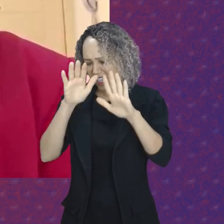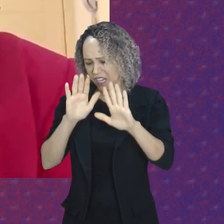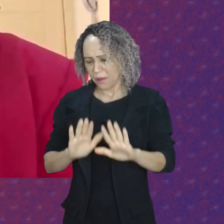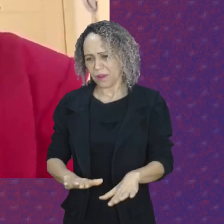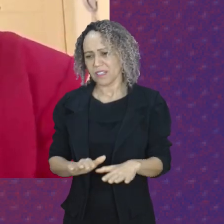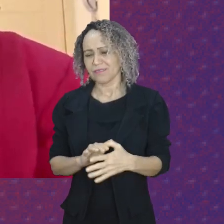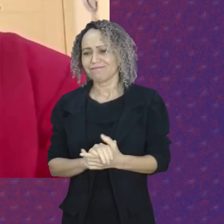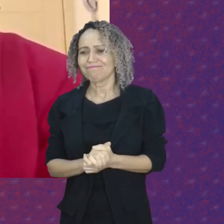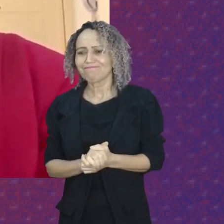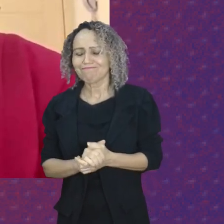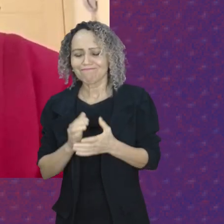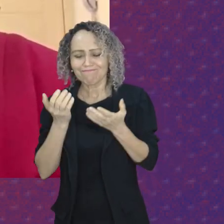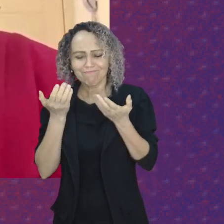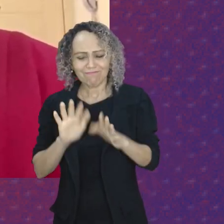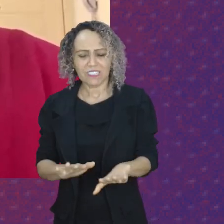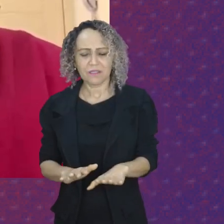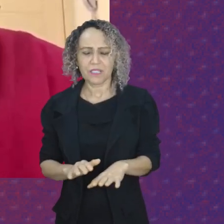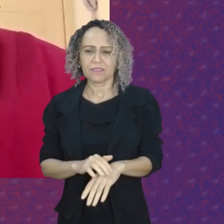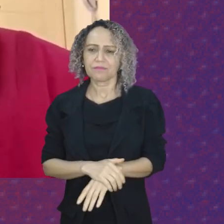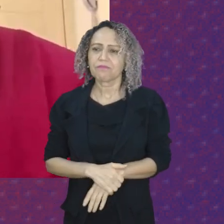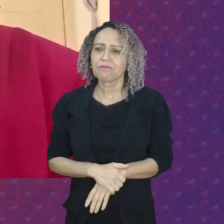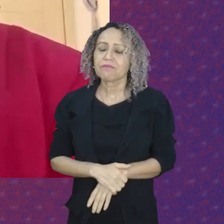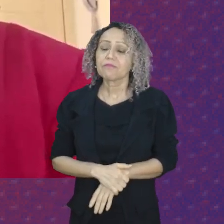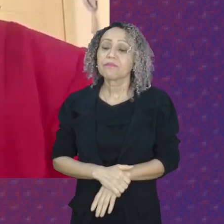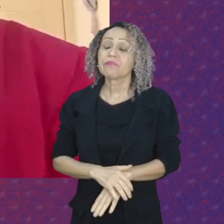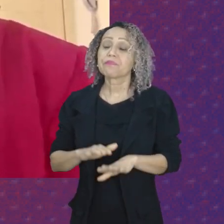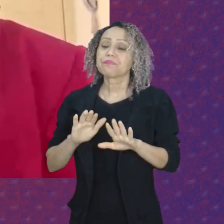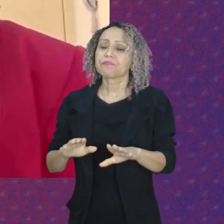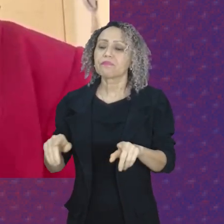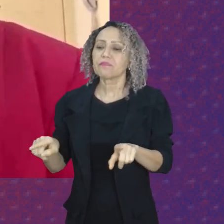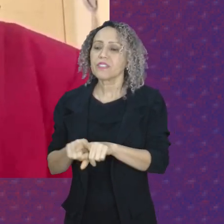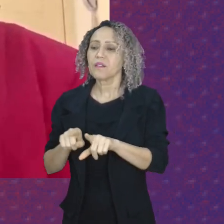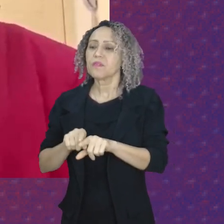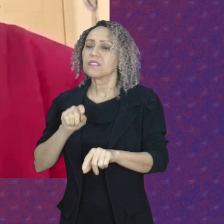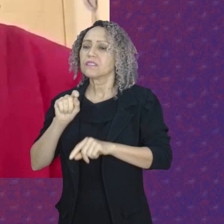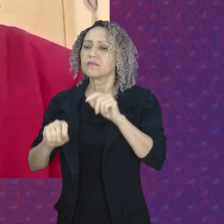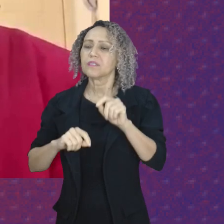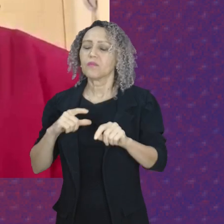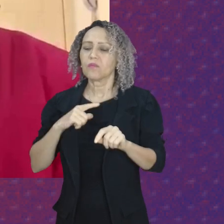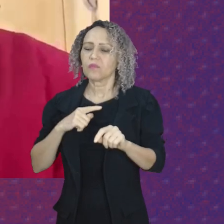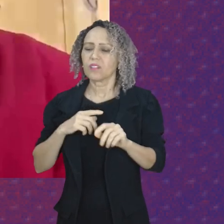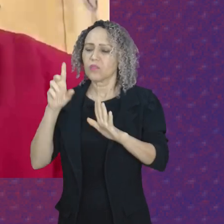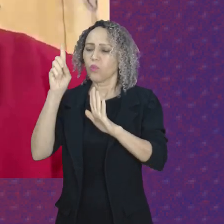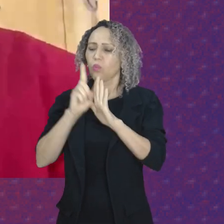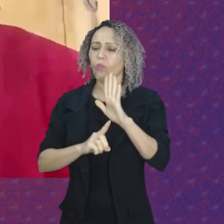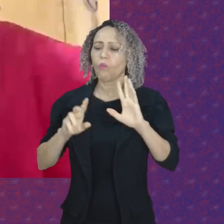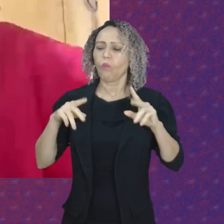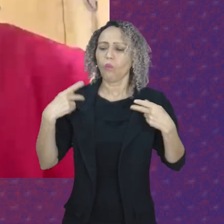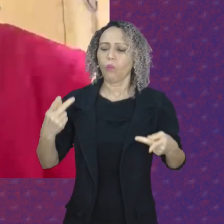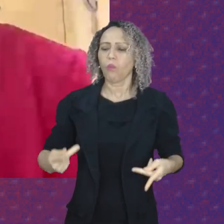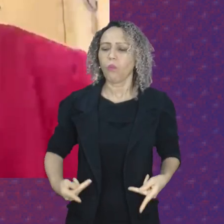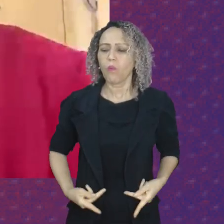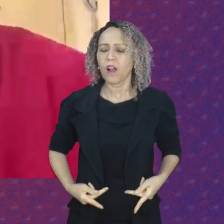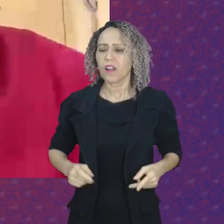se agravaram profundamente. E nós tivemos, na questão dos direitos humanos, né, com